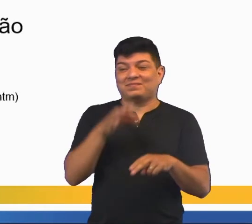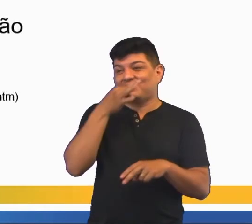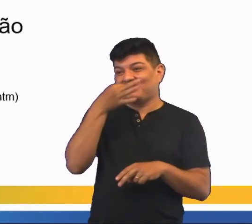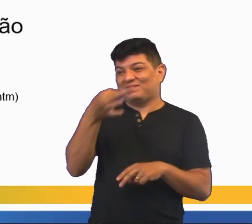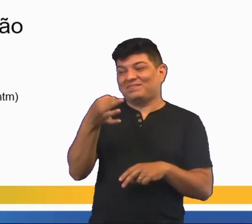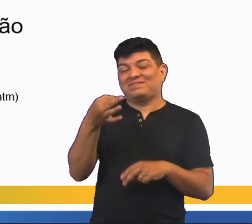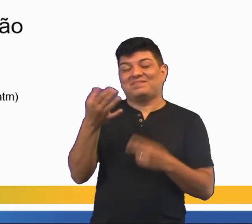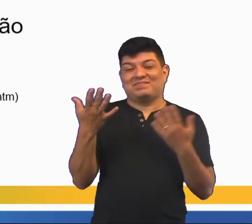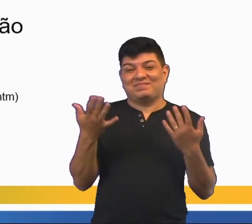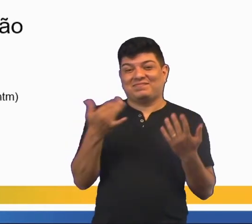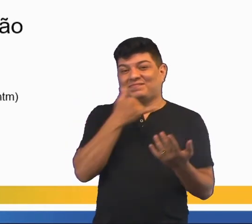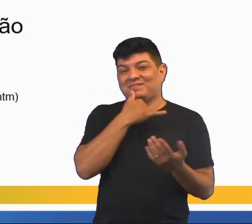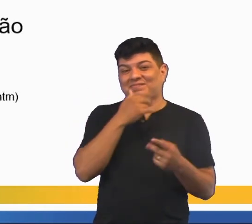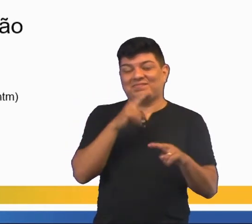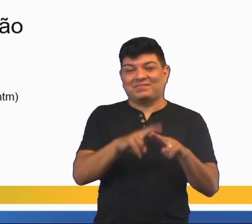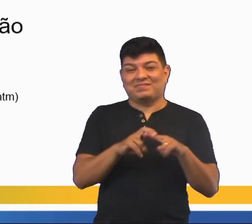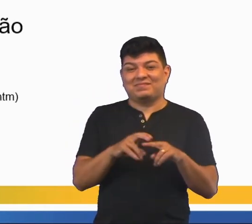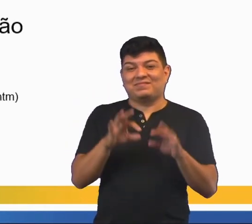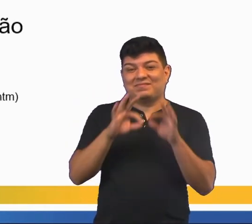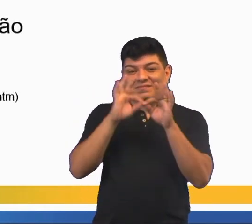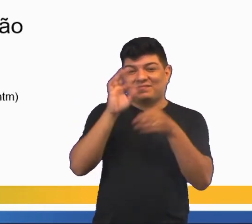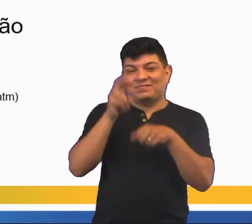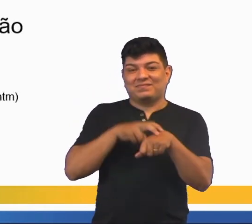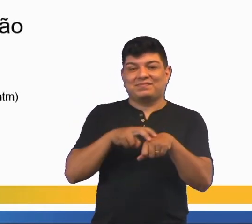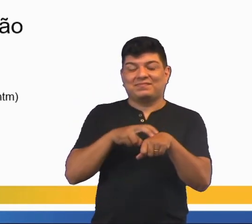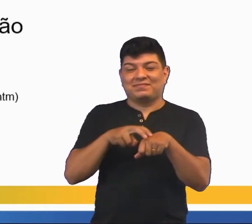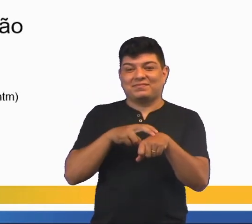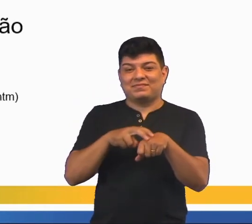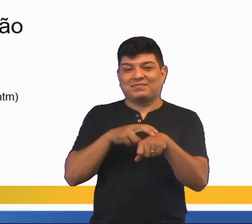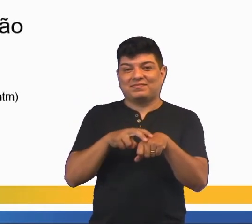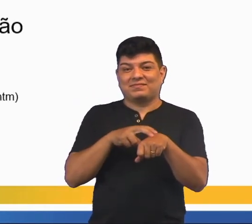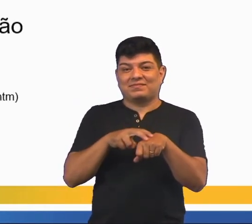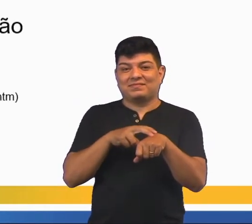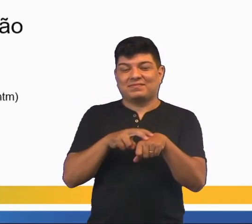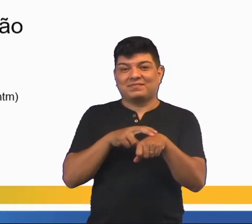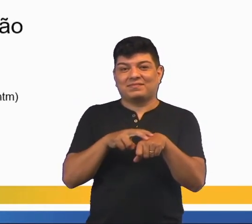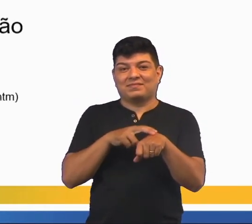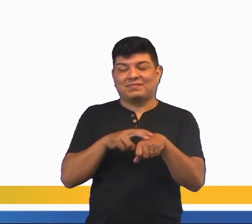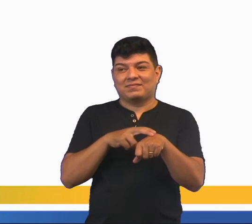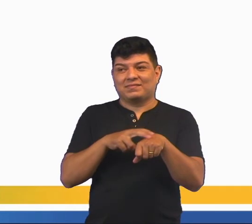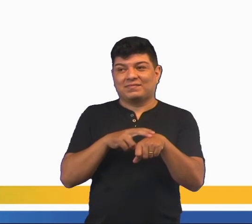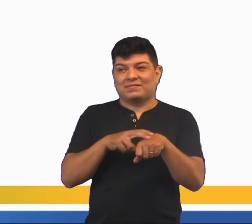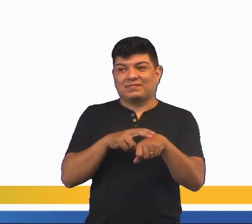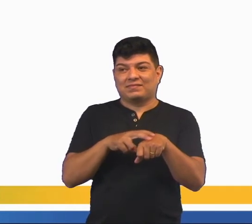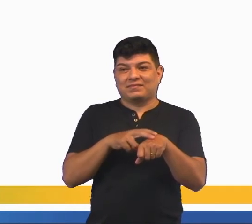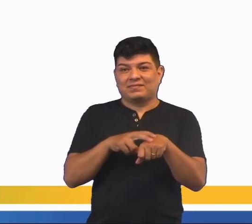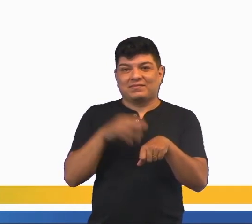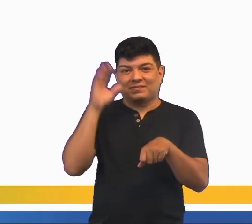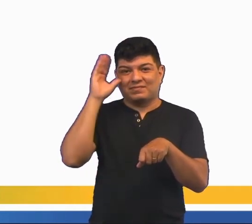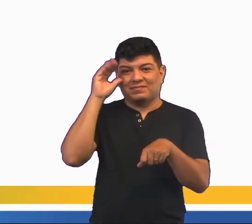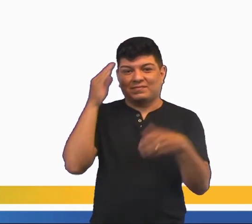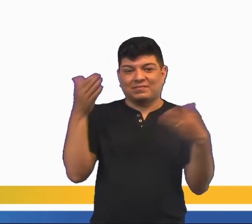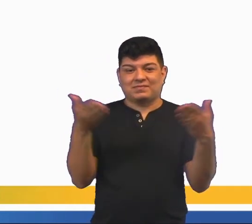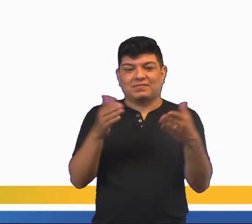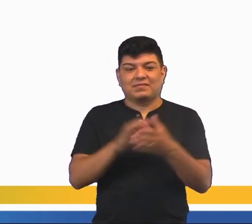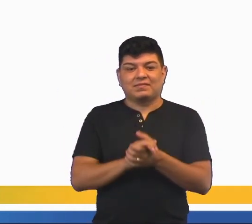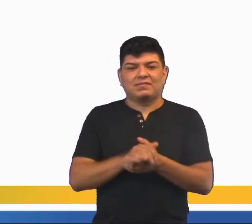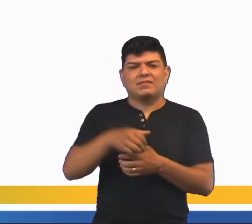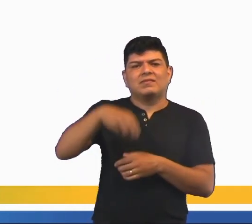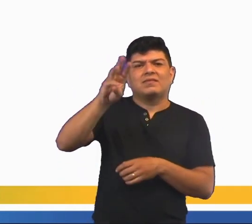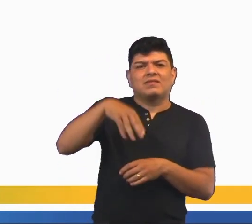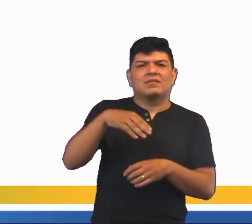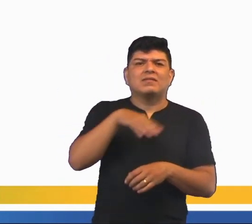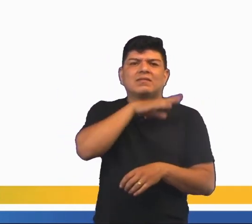essa opinião, expressando aqui que as uvas estavam verdes. E vamos aqui tirar uma curiosidade. Quem são